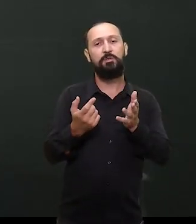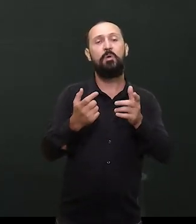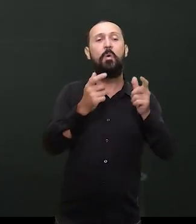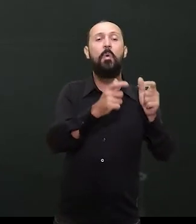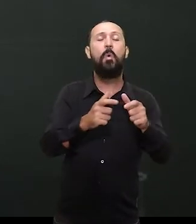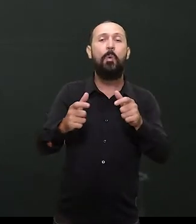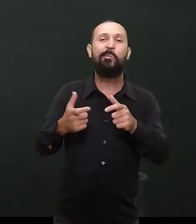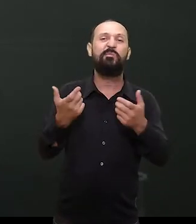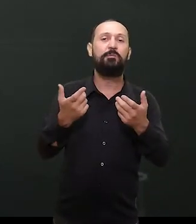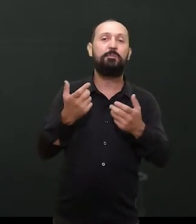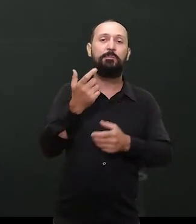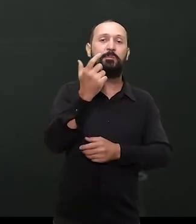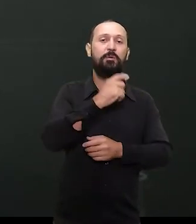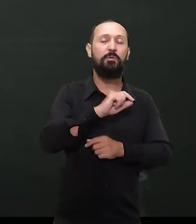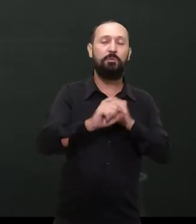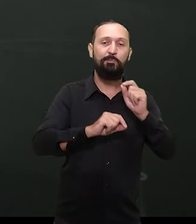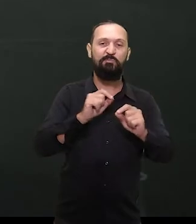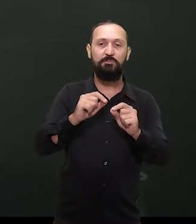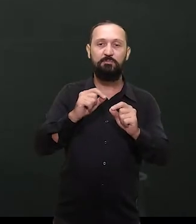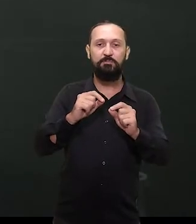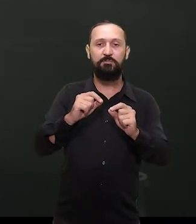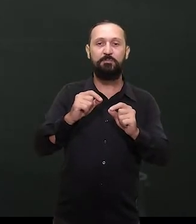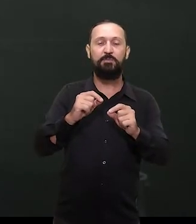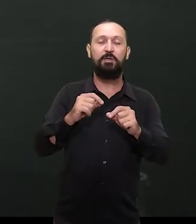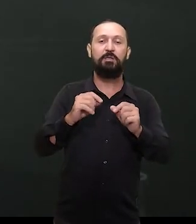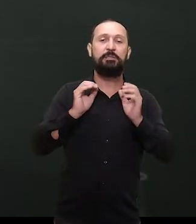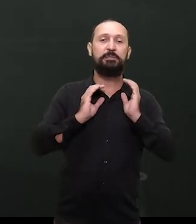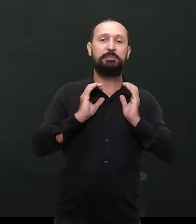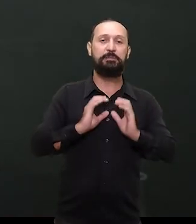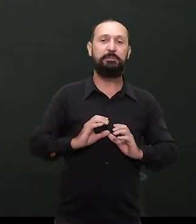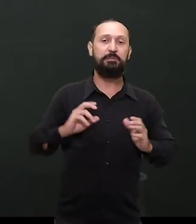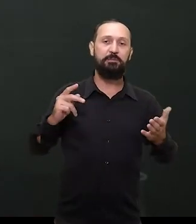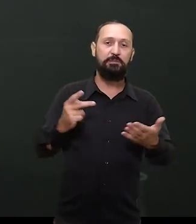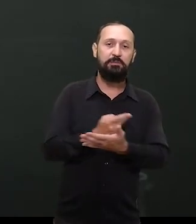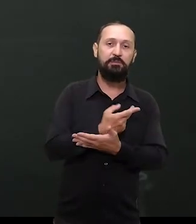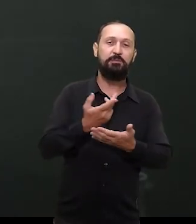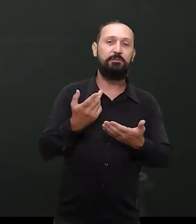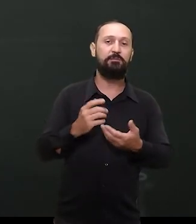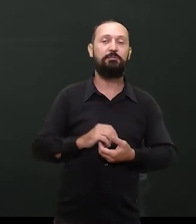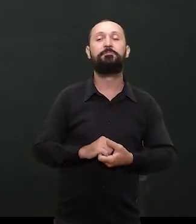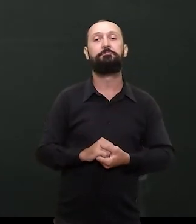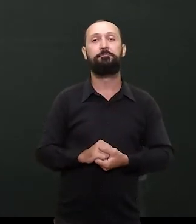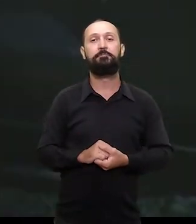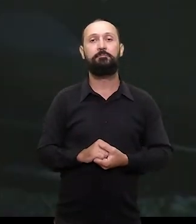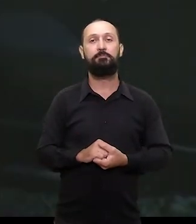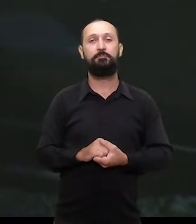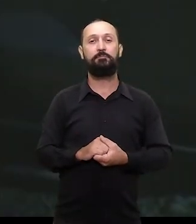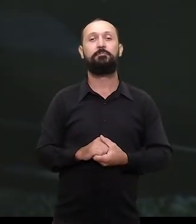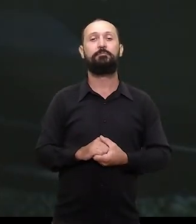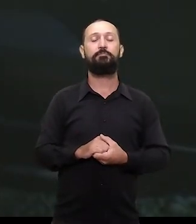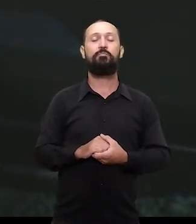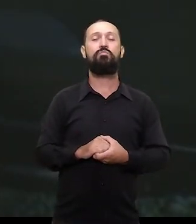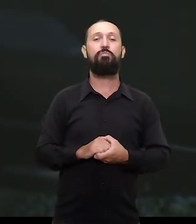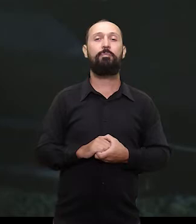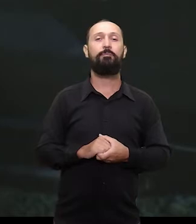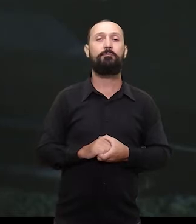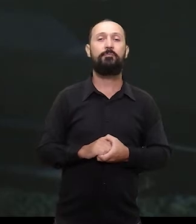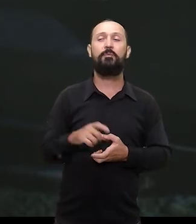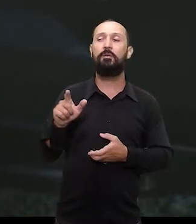direitos o veículo necessário para todas essas condutas Ilegais e lícitas né é